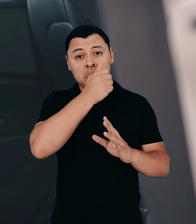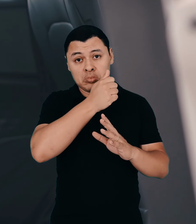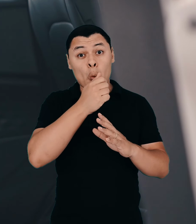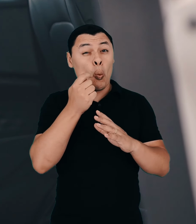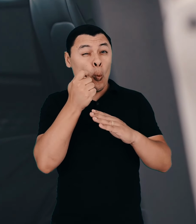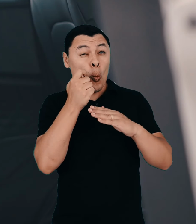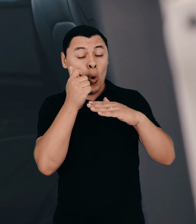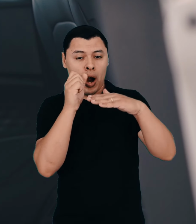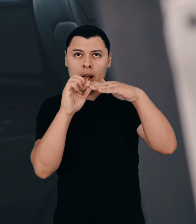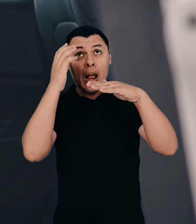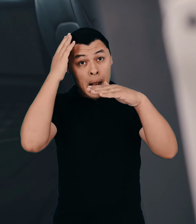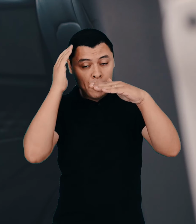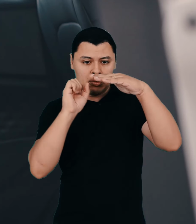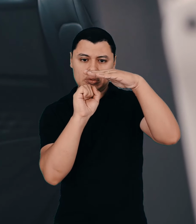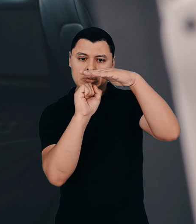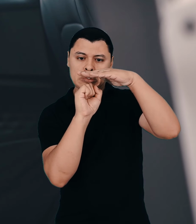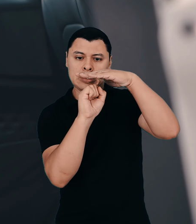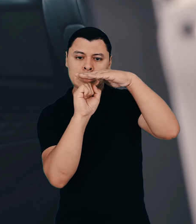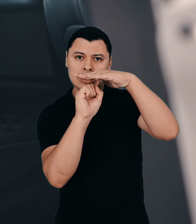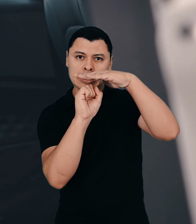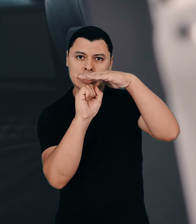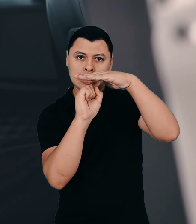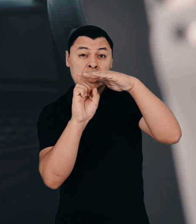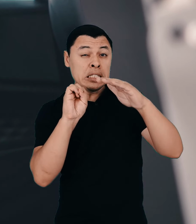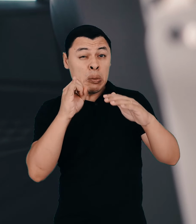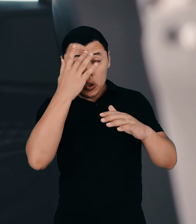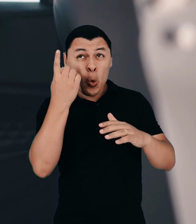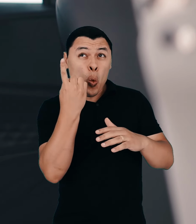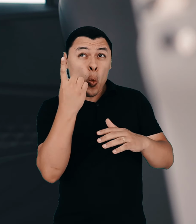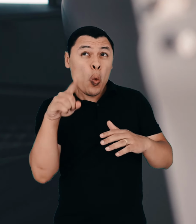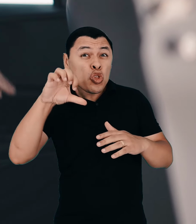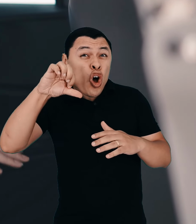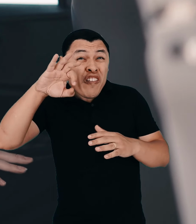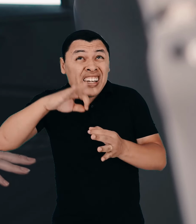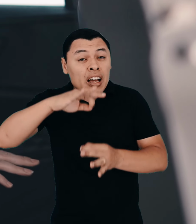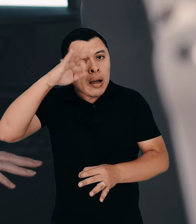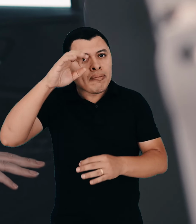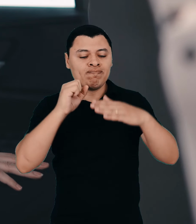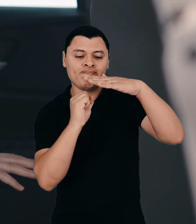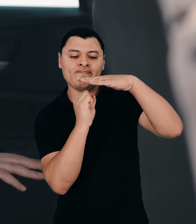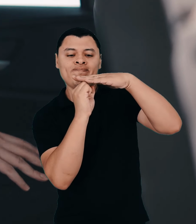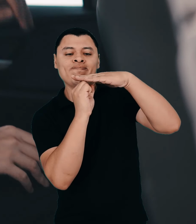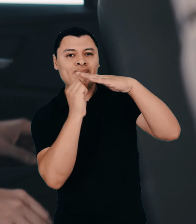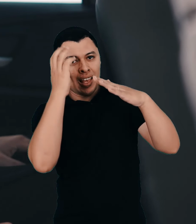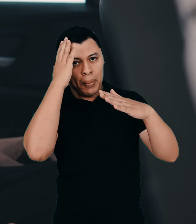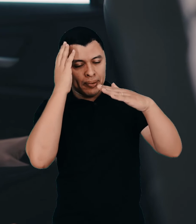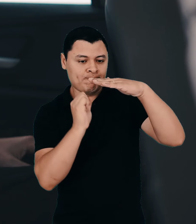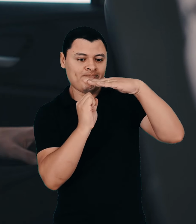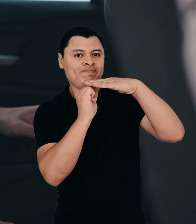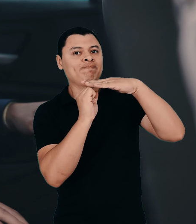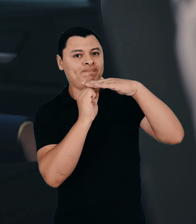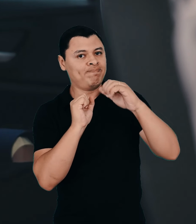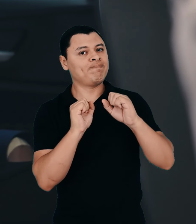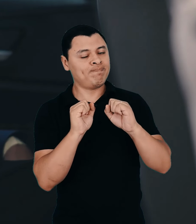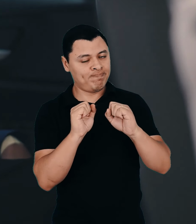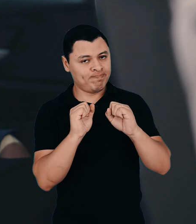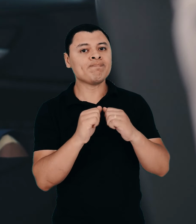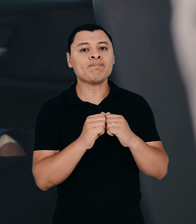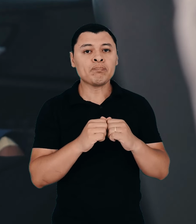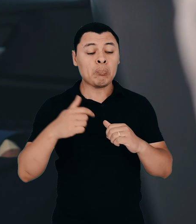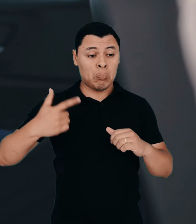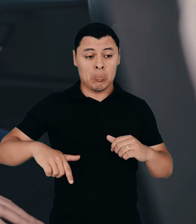bem próximo, então uma pessoa com 1,85 m para 1,90 m já vai ter ali algum contato com a linha de teto, né? E o encosto